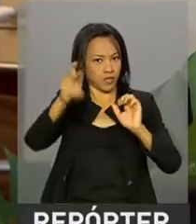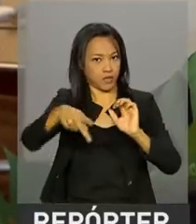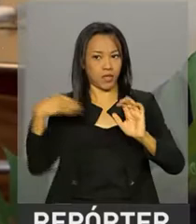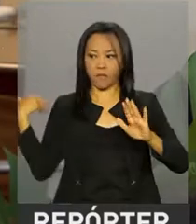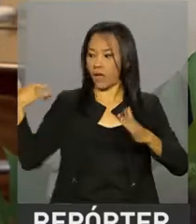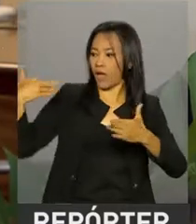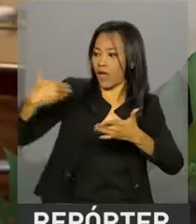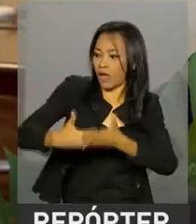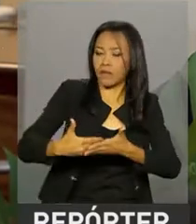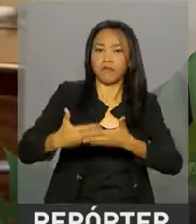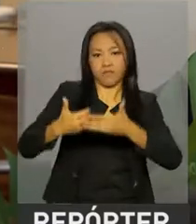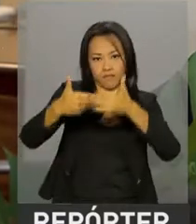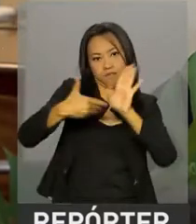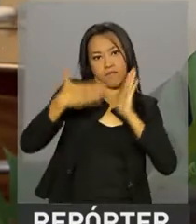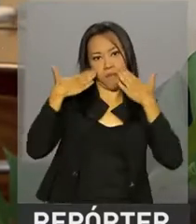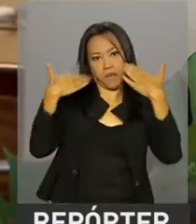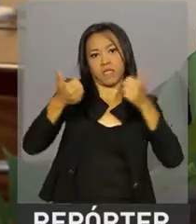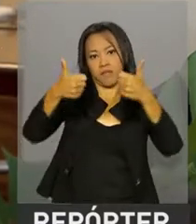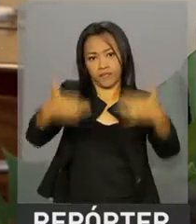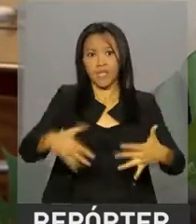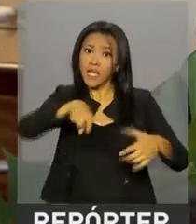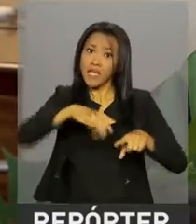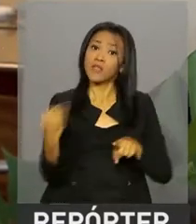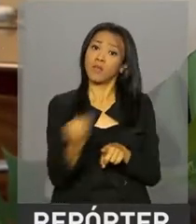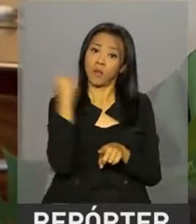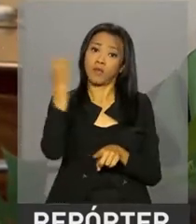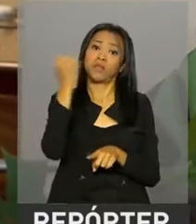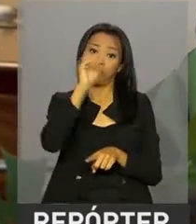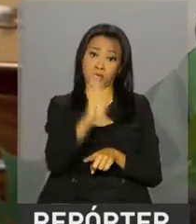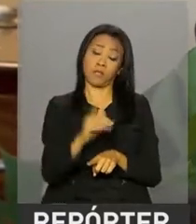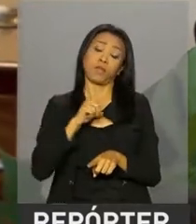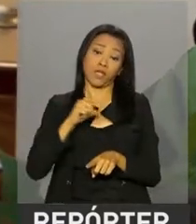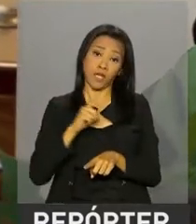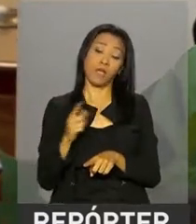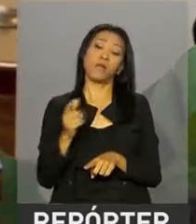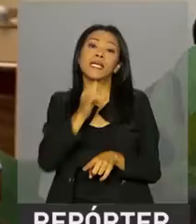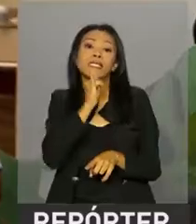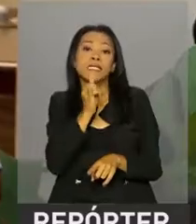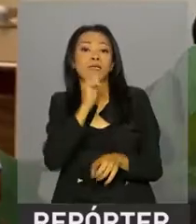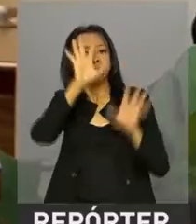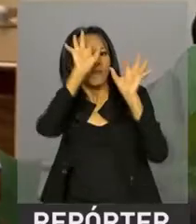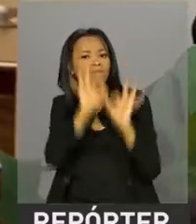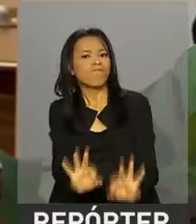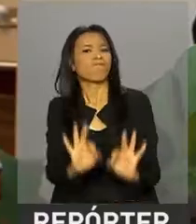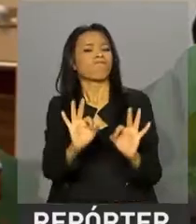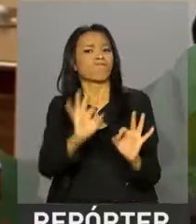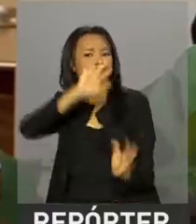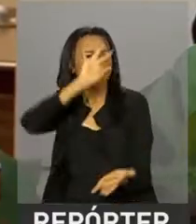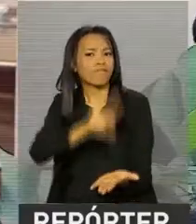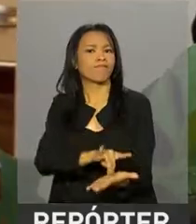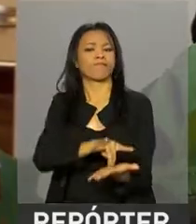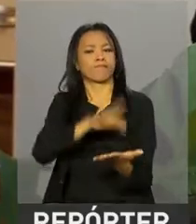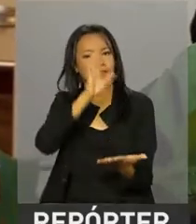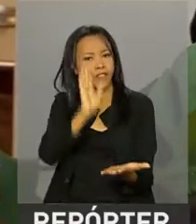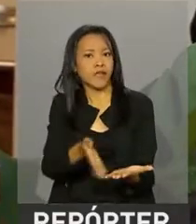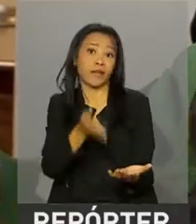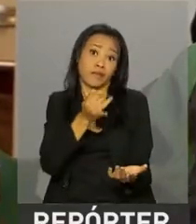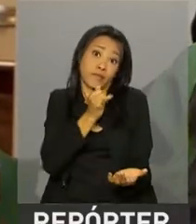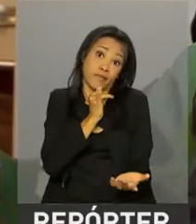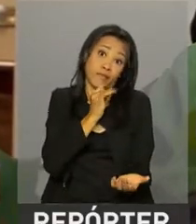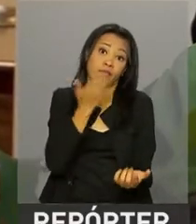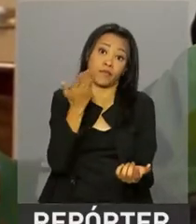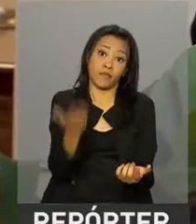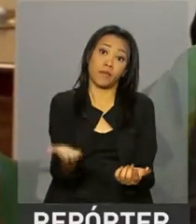precisamos fazer isso, porque é importante para o Brasil. Nós temos exemplos concretos, palpáveis, objetivos, dimensionáveis, como é o